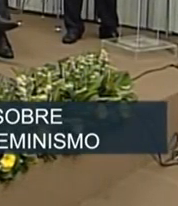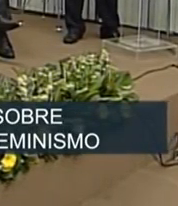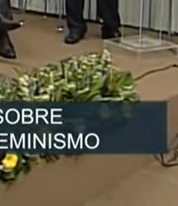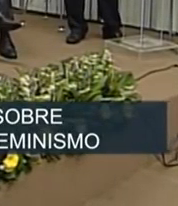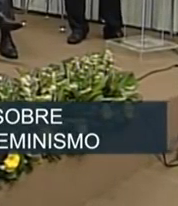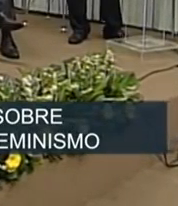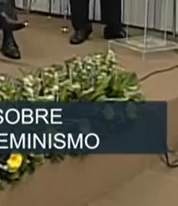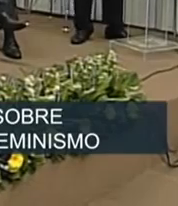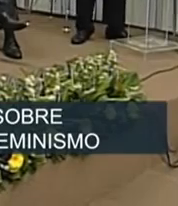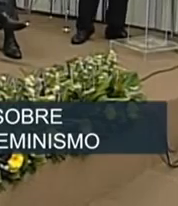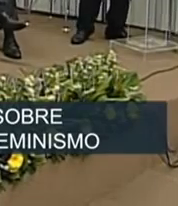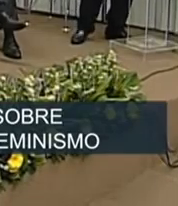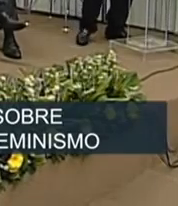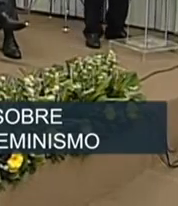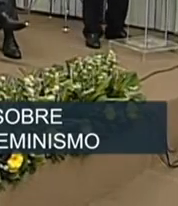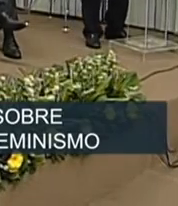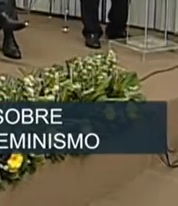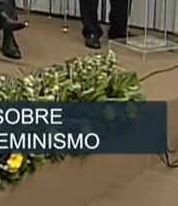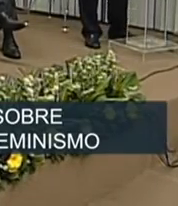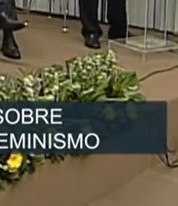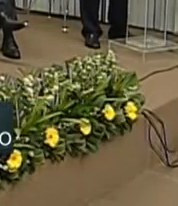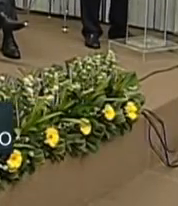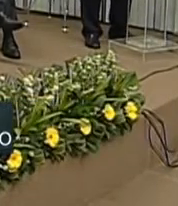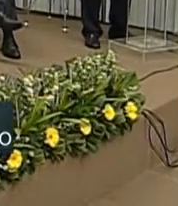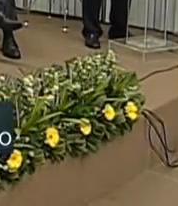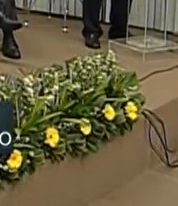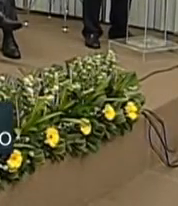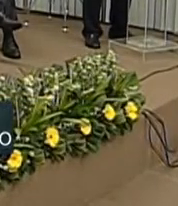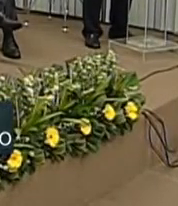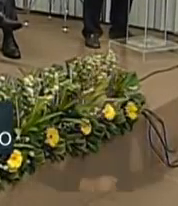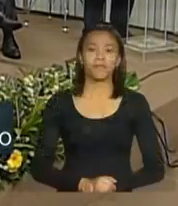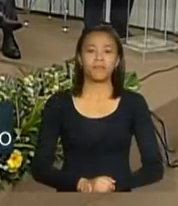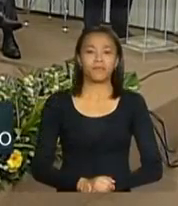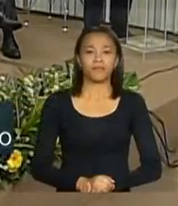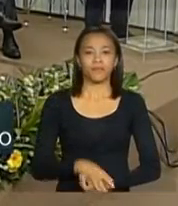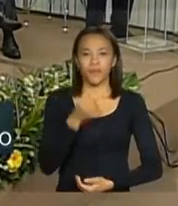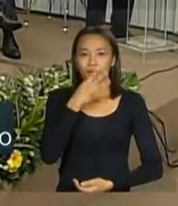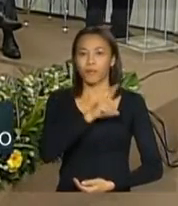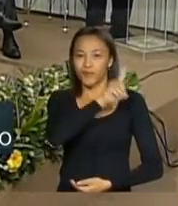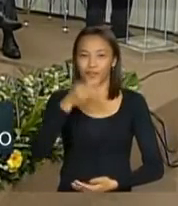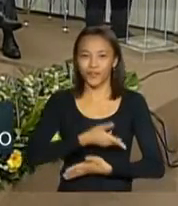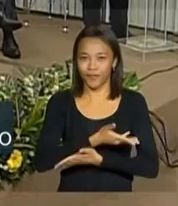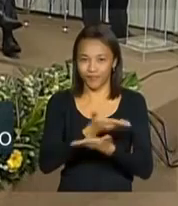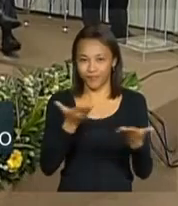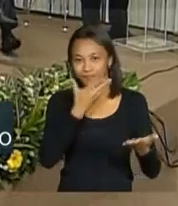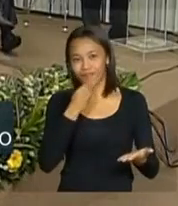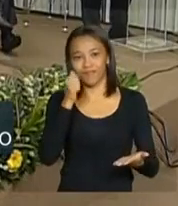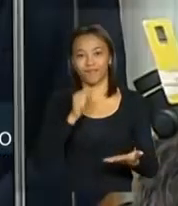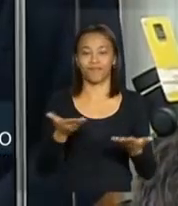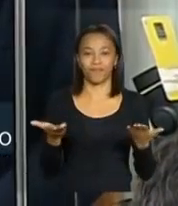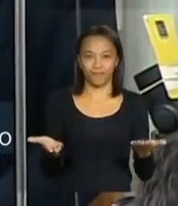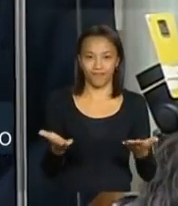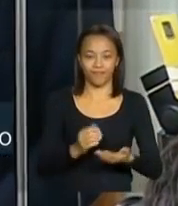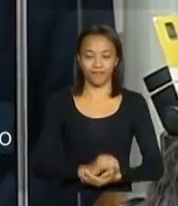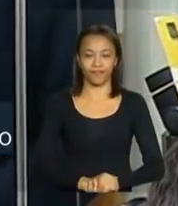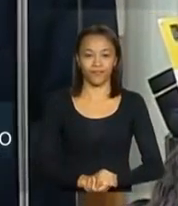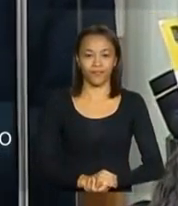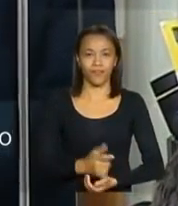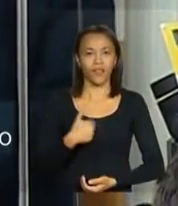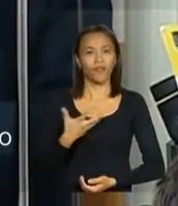número que nós mesmos, nós os homens. Então, bom dia a todas e todos. Eu